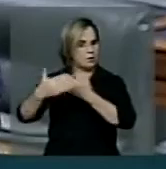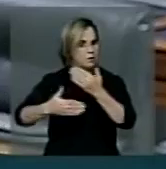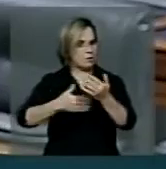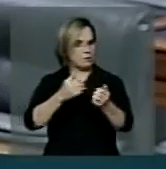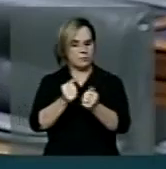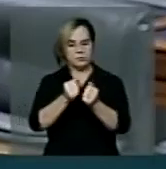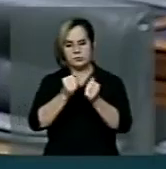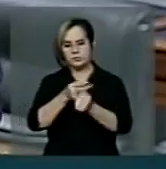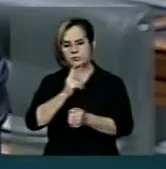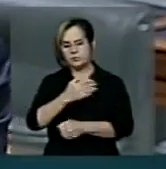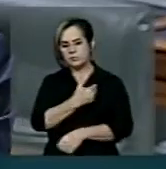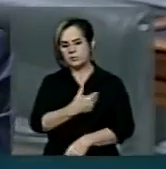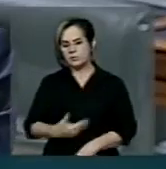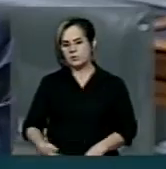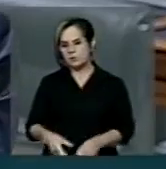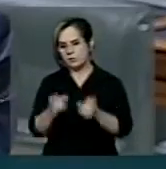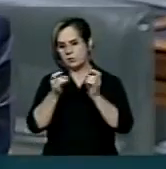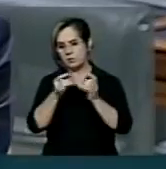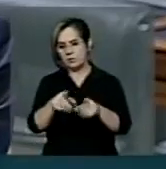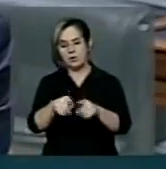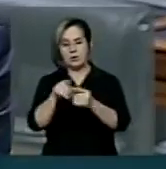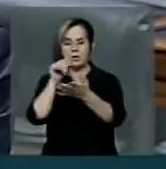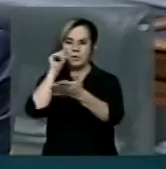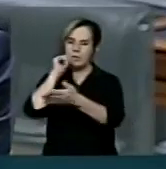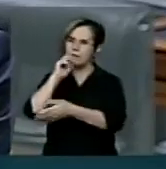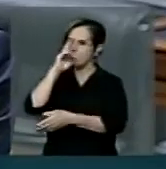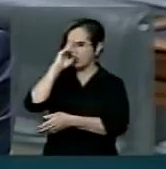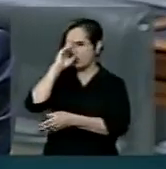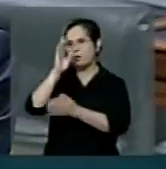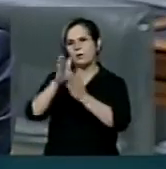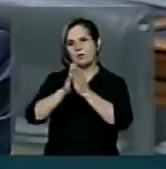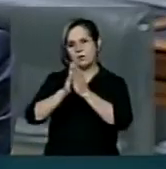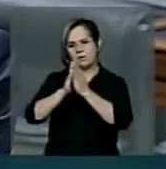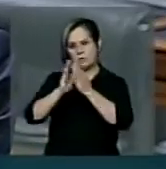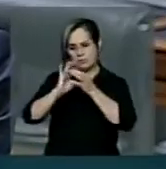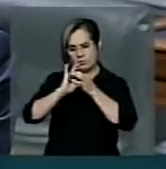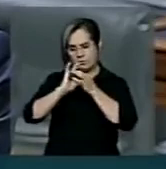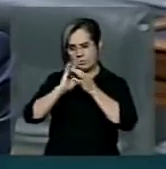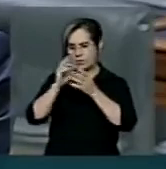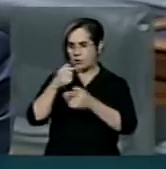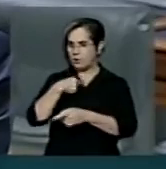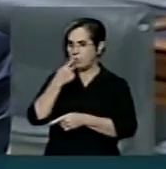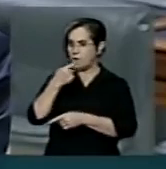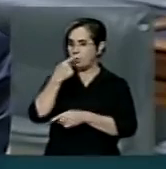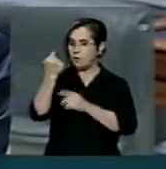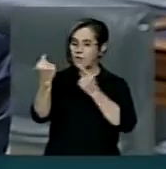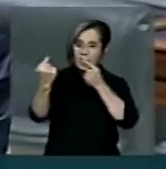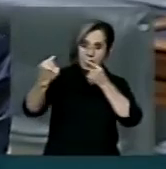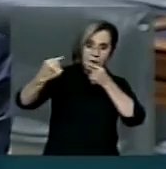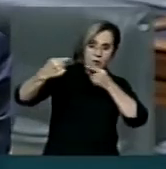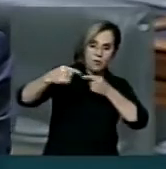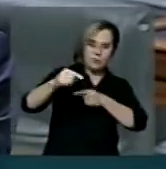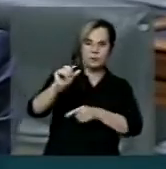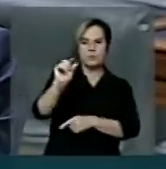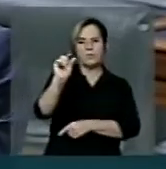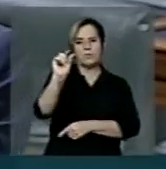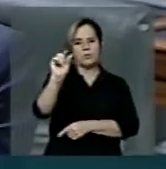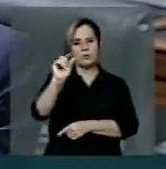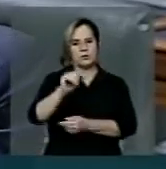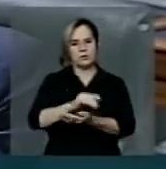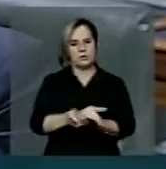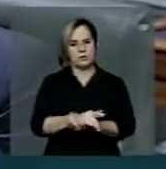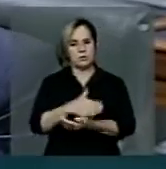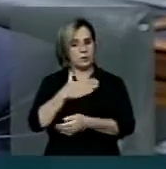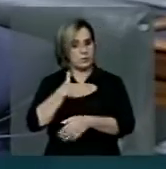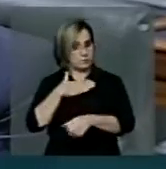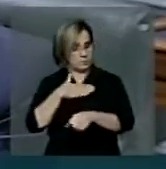governos. Mas a senhora vai me permitir eu contraditá-la um pouco. Lá no meu